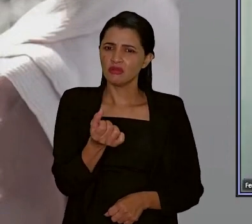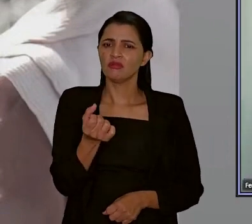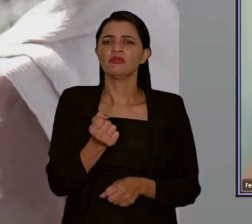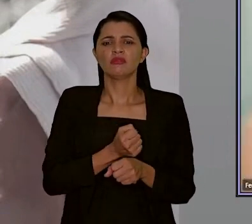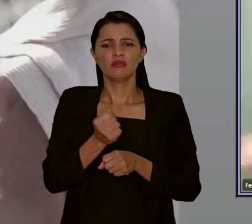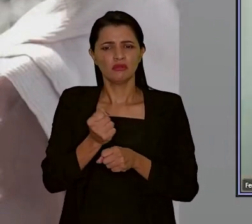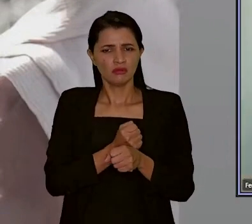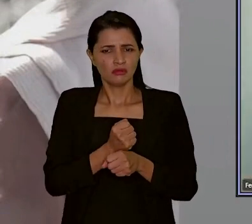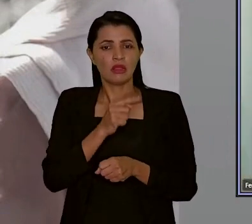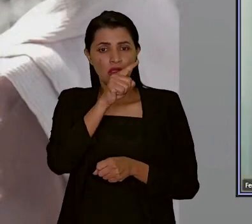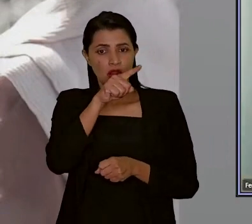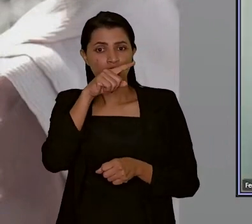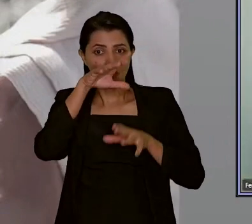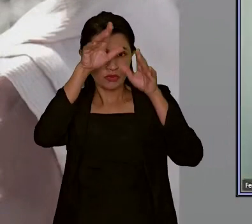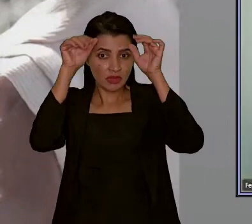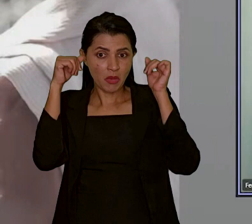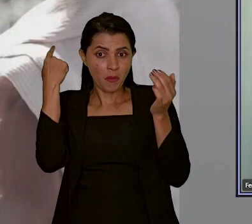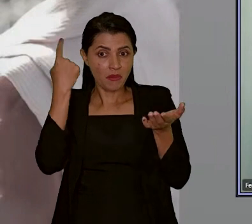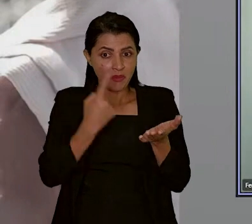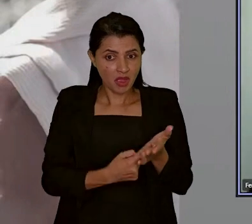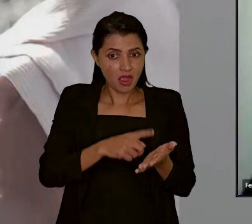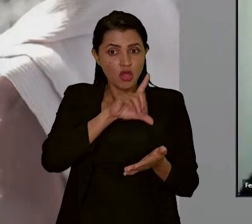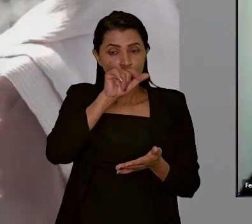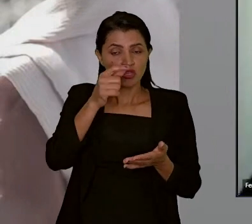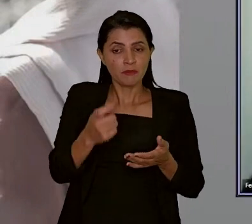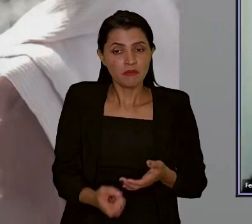né, da cumprimento da decisão judicial.